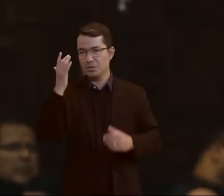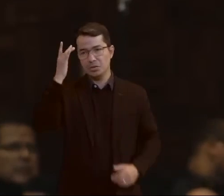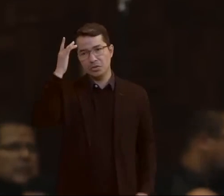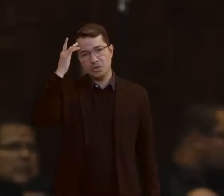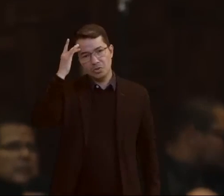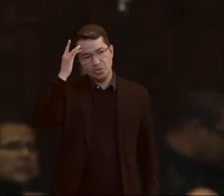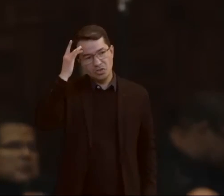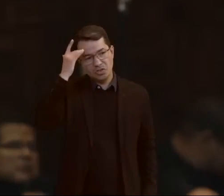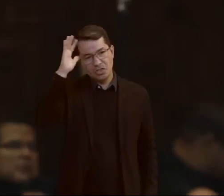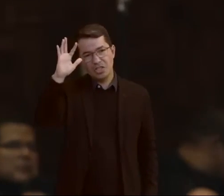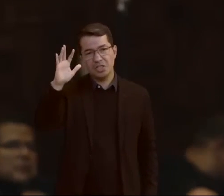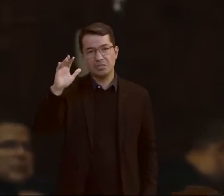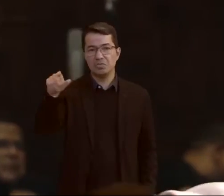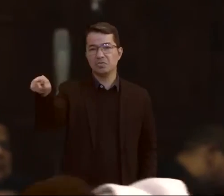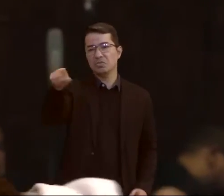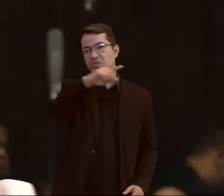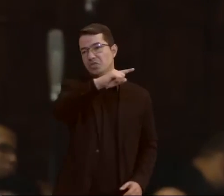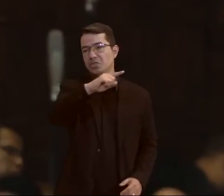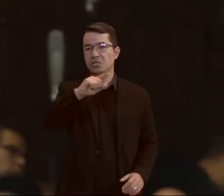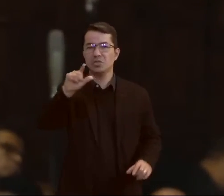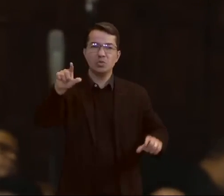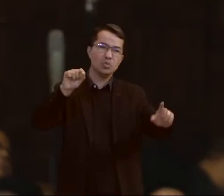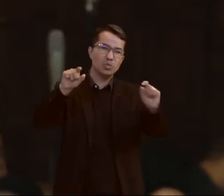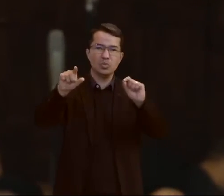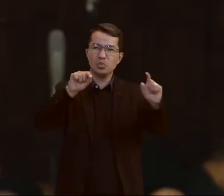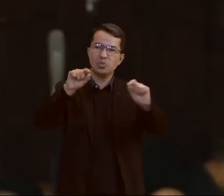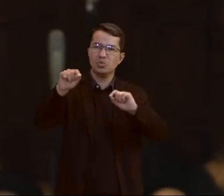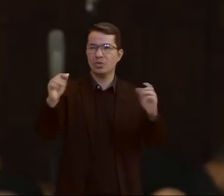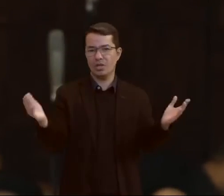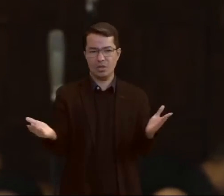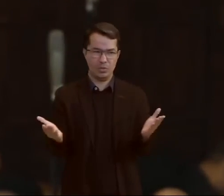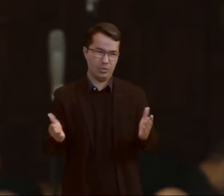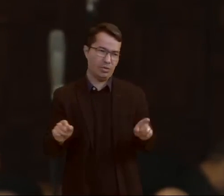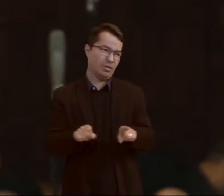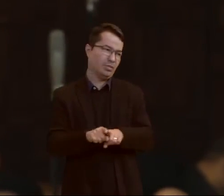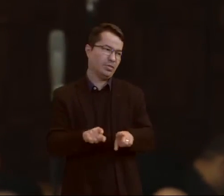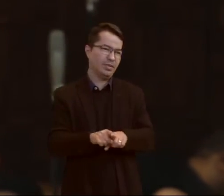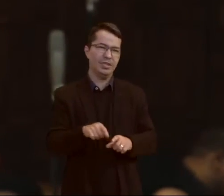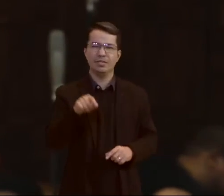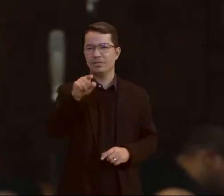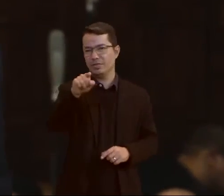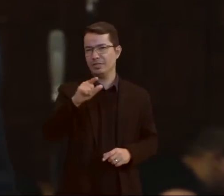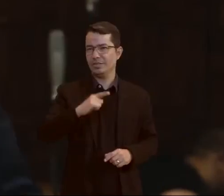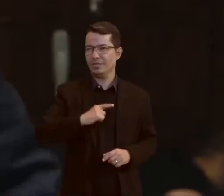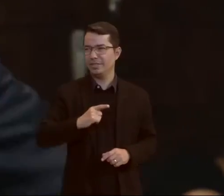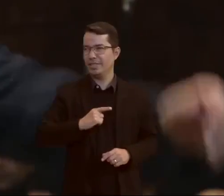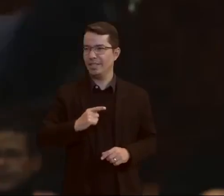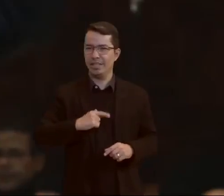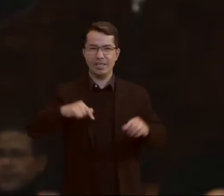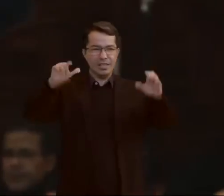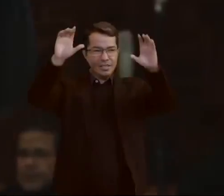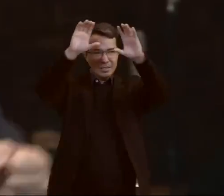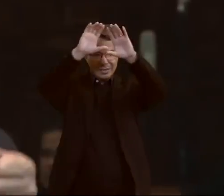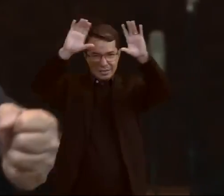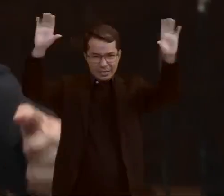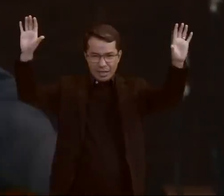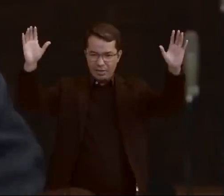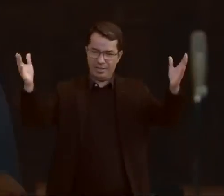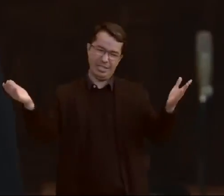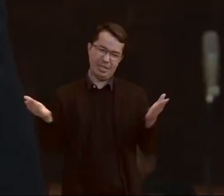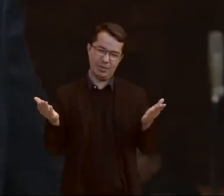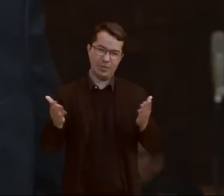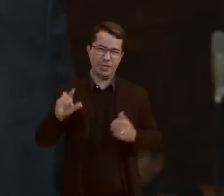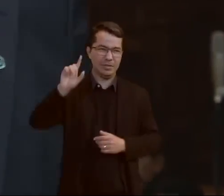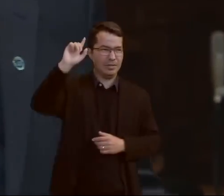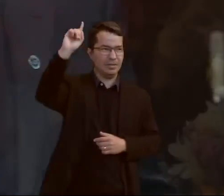uma decisão que você vai querer a chancela de Deus. Você está no cartório do céu, Ele vai bater o carimbo,